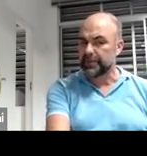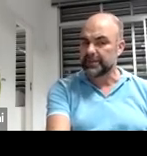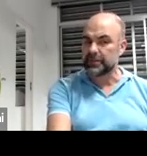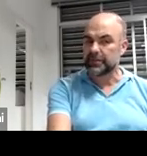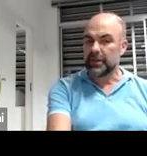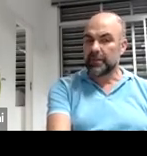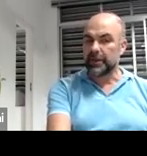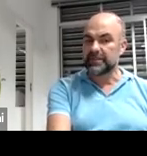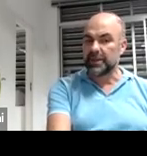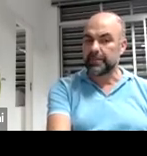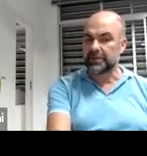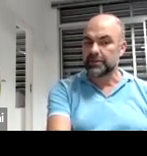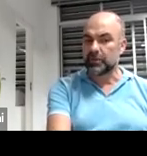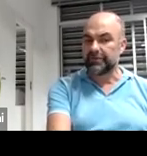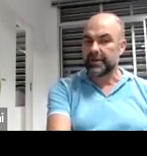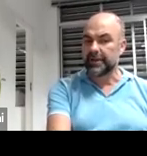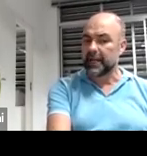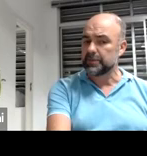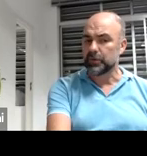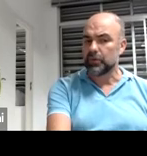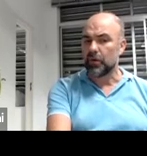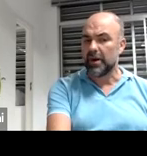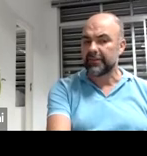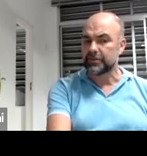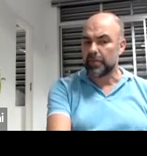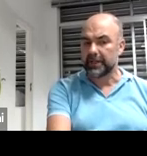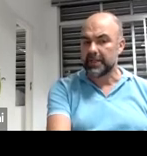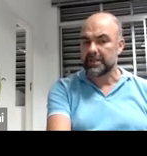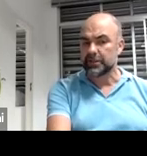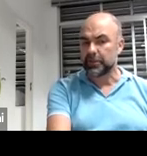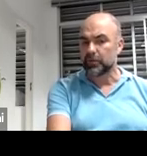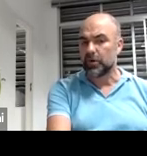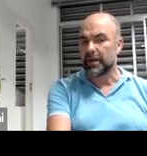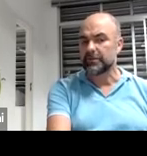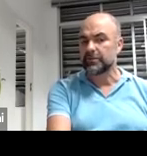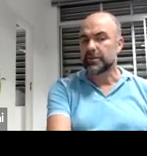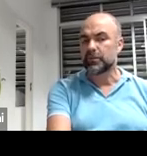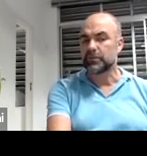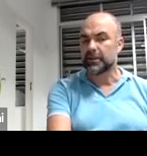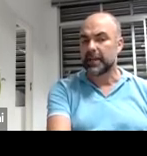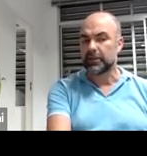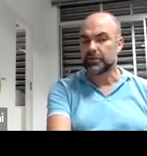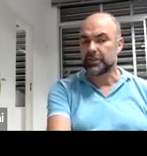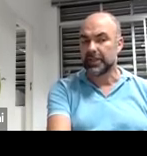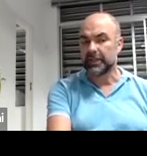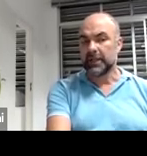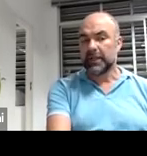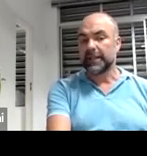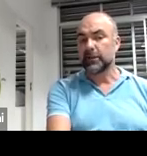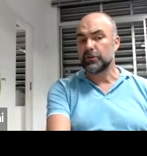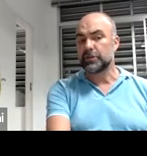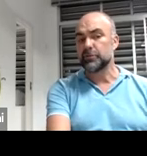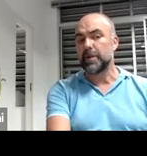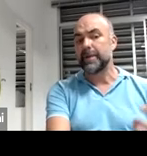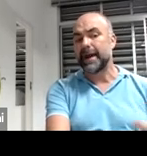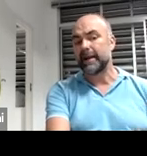São empresas, pode ser empresas governamentais, .gov, as companhias, as .org, os institutos de tecnologia. Né?